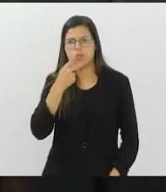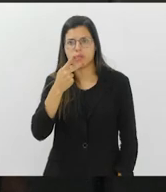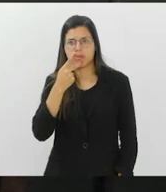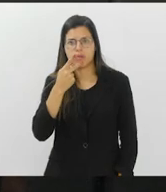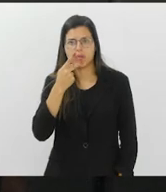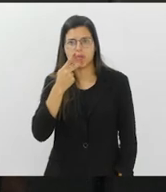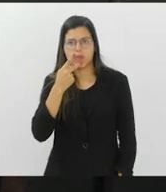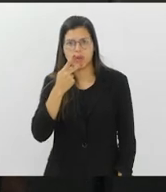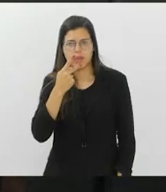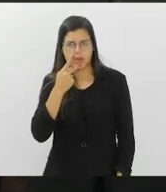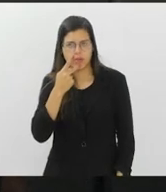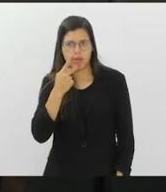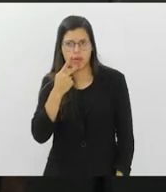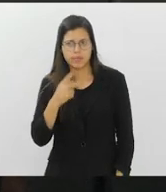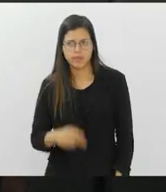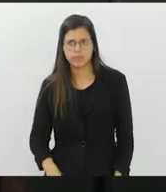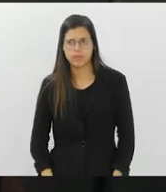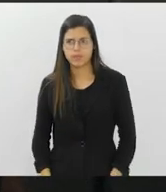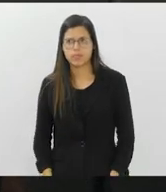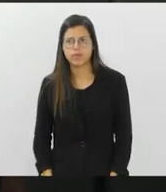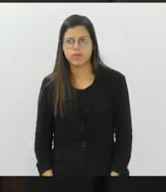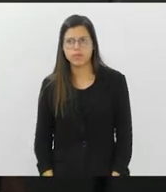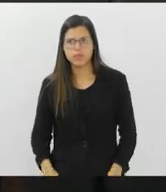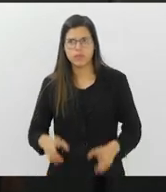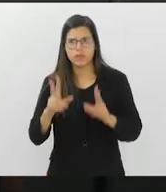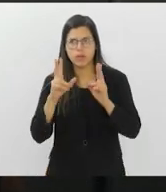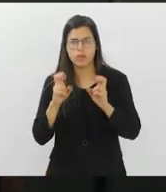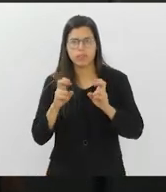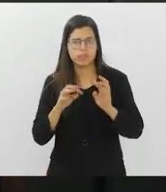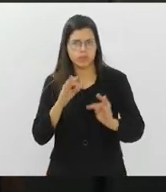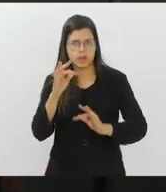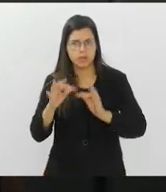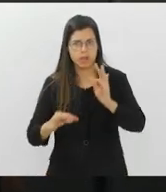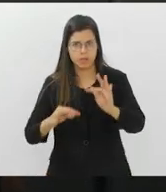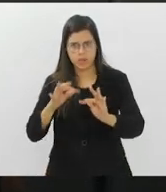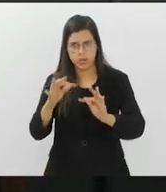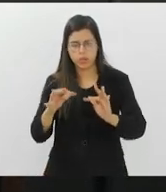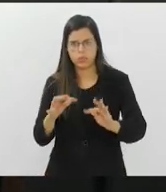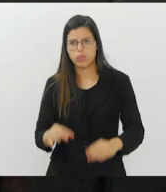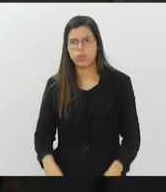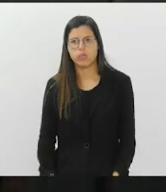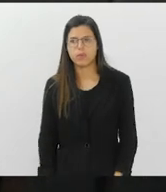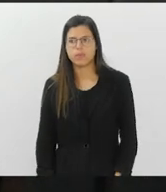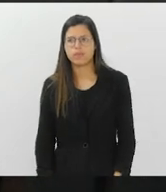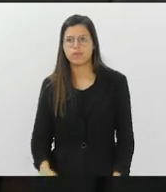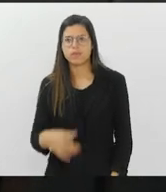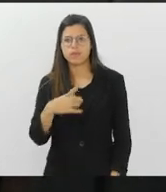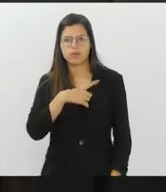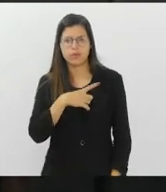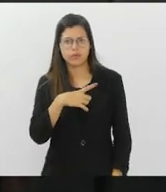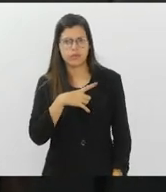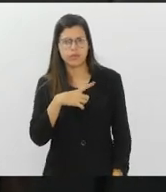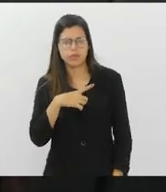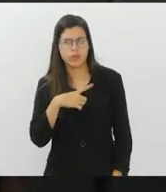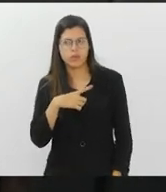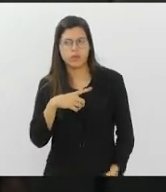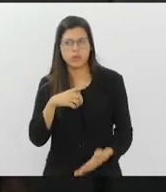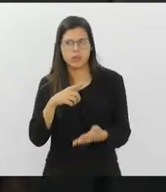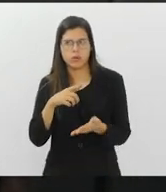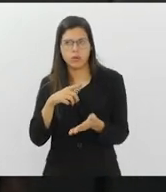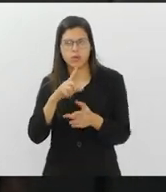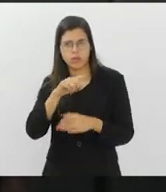frisar, ressaltar isso, com relação à questão dos tratamentos. Ou seja, havendo a rescisão desse contrato,